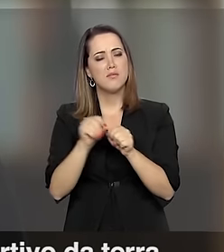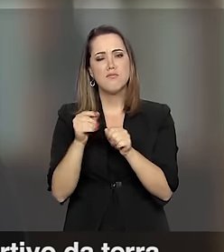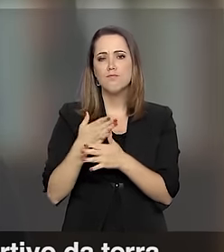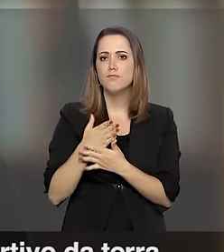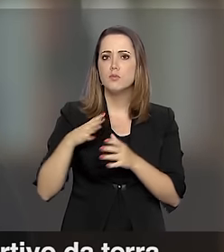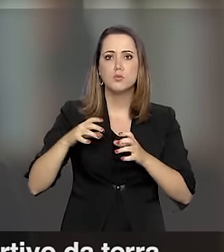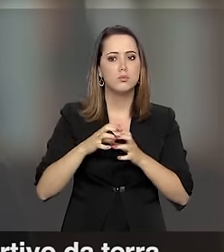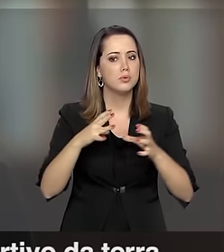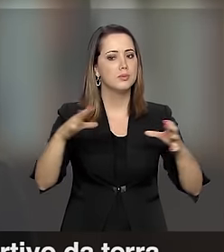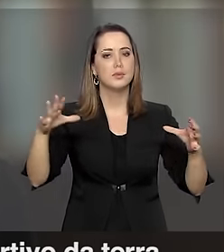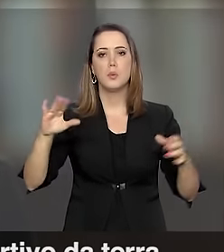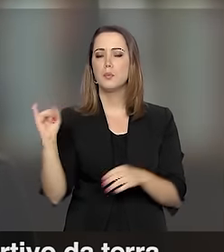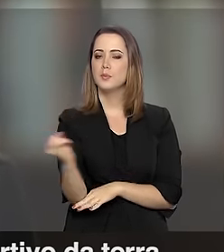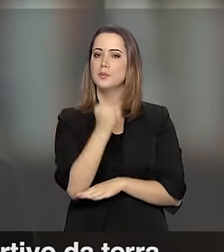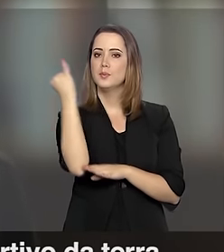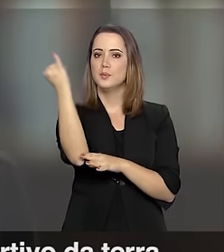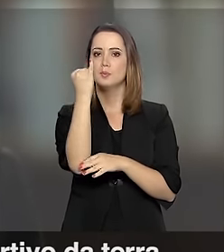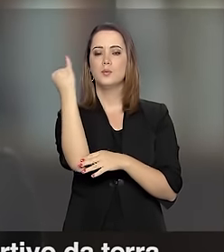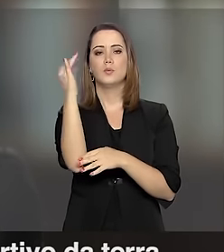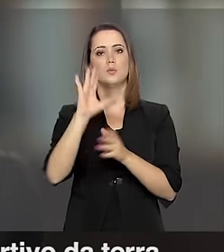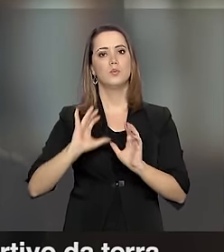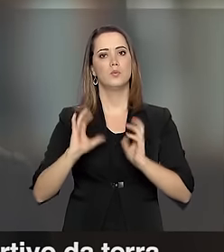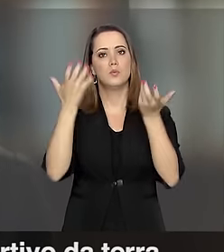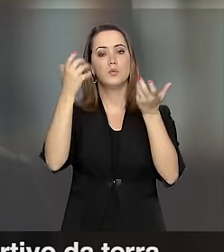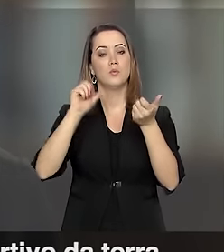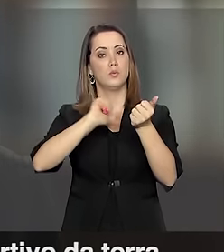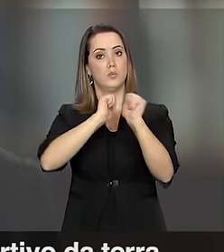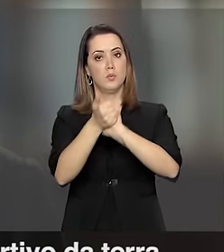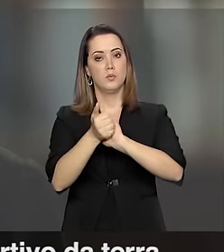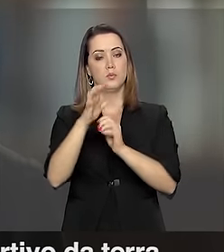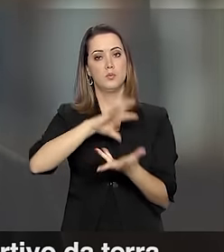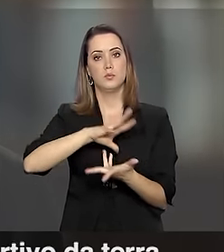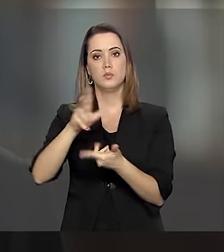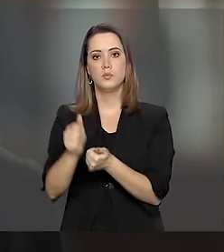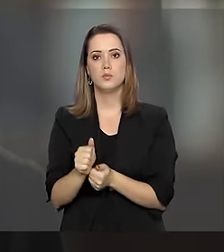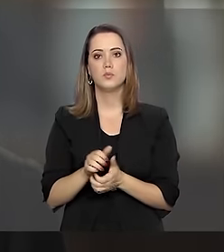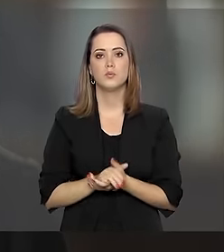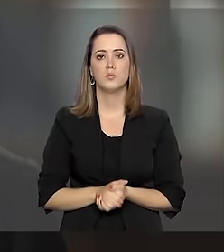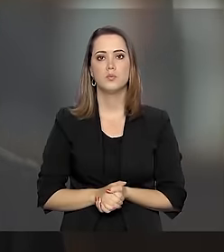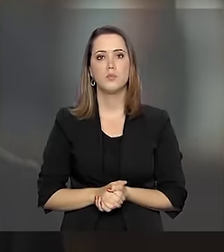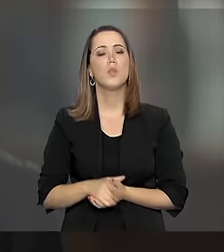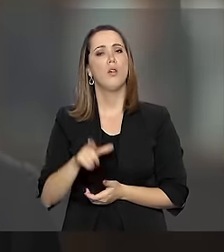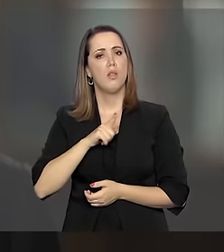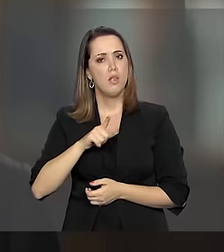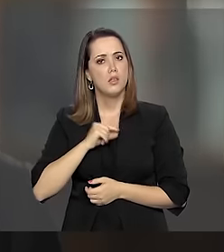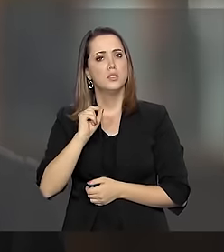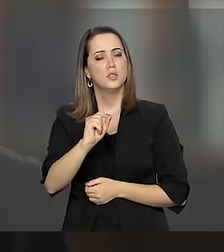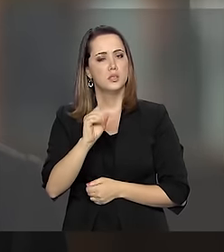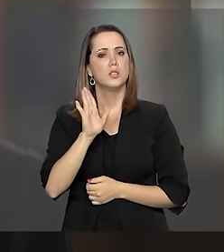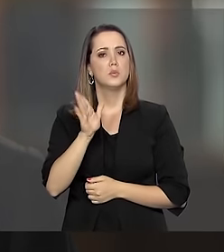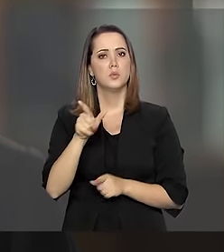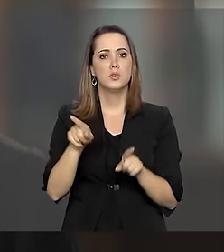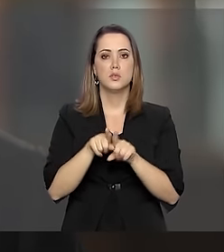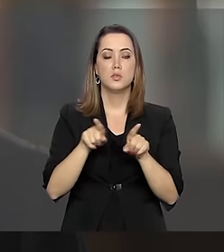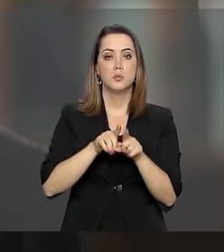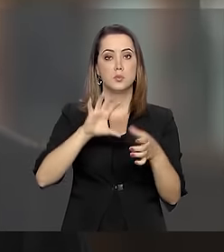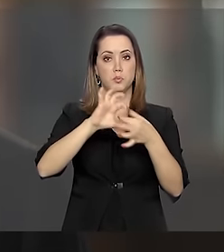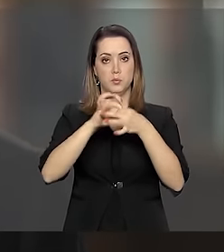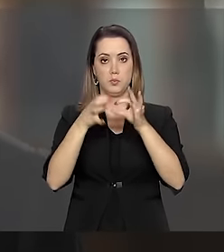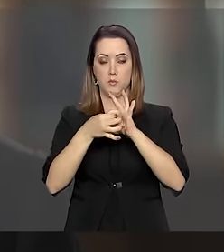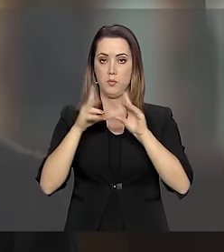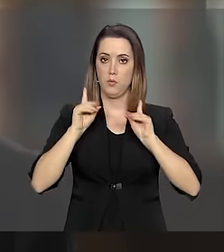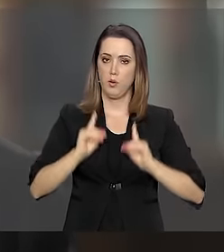promoveu o maior e mais importante evento esportivo da terra e teremos daqui a pouco as